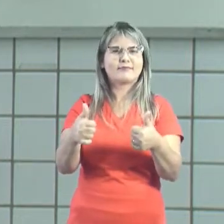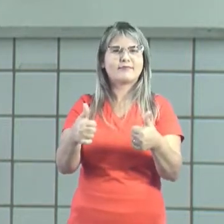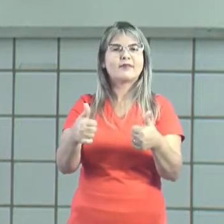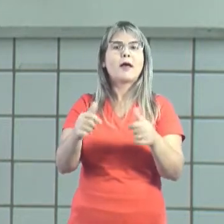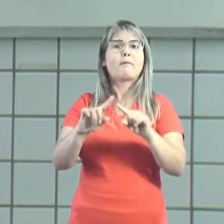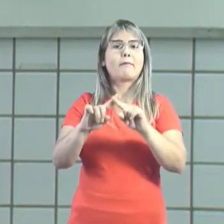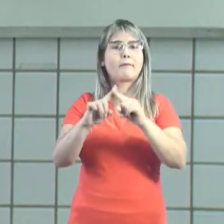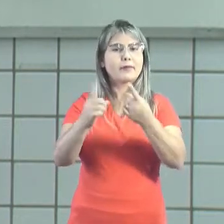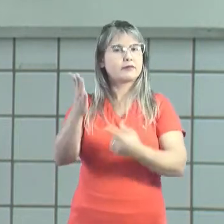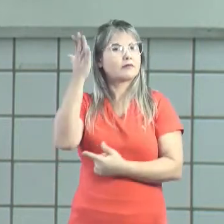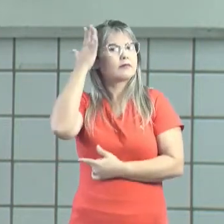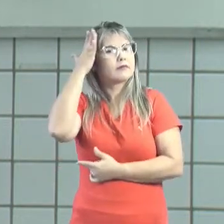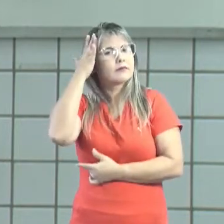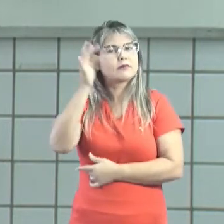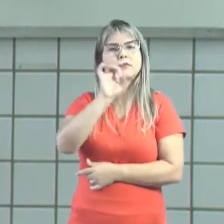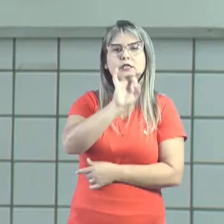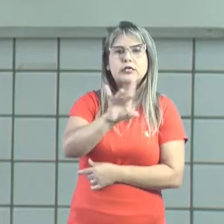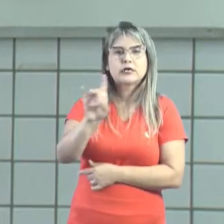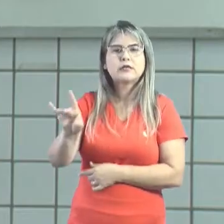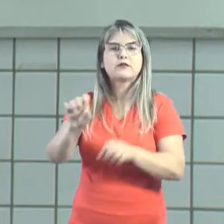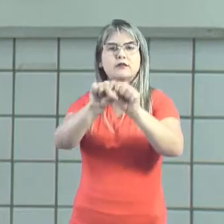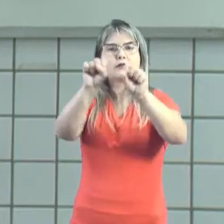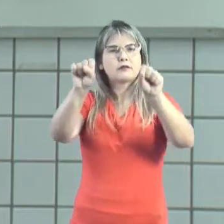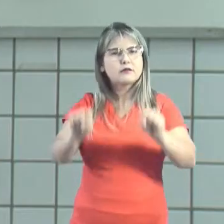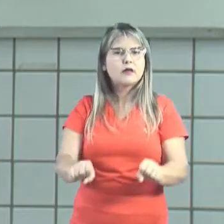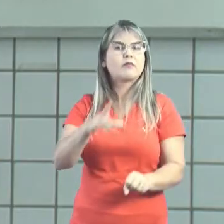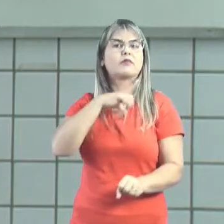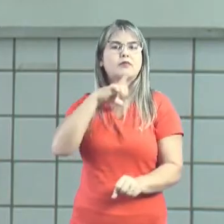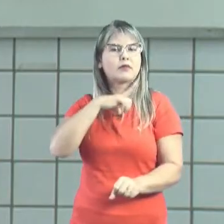sua parte. Esse equilíbrio de trabalho dos